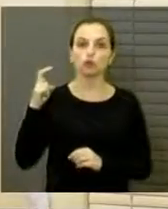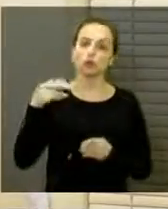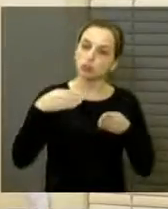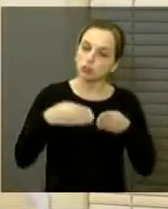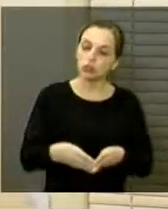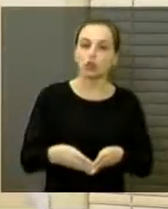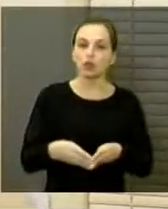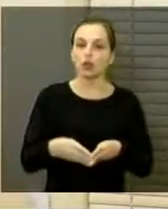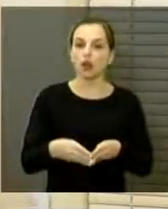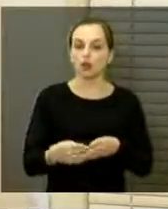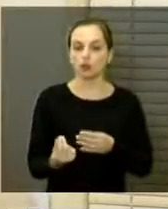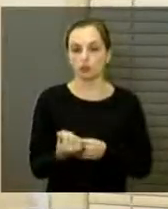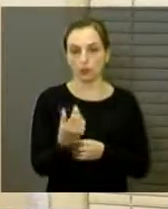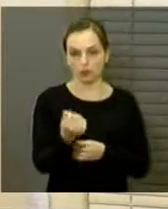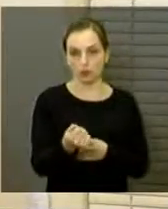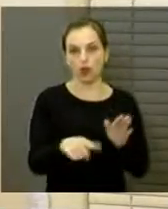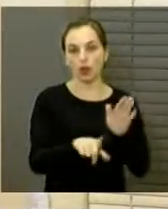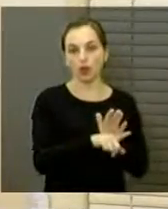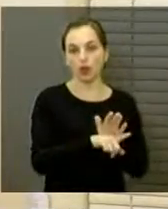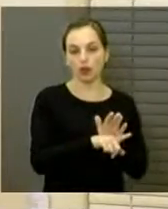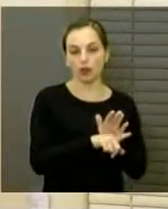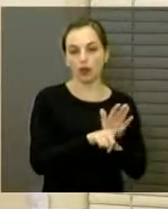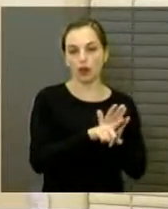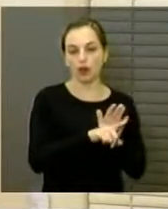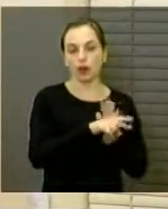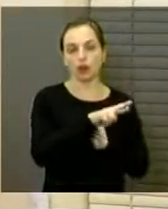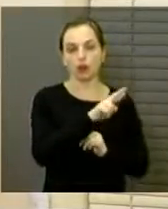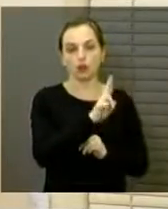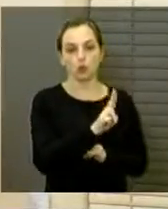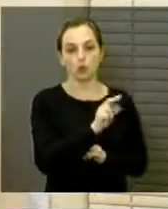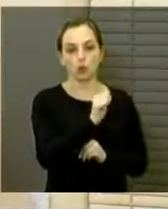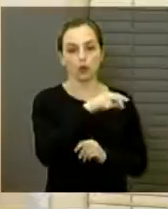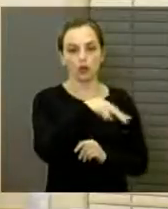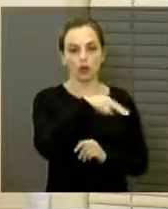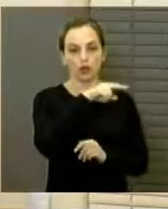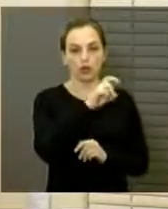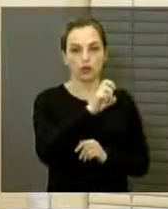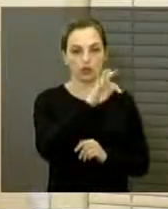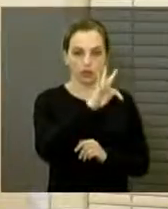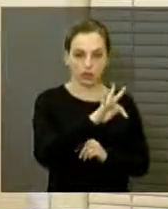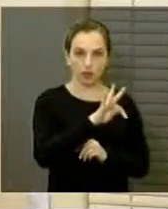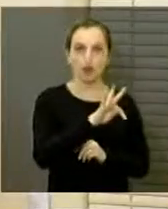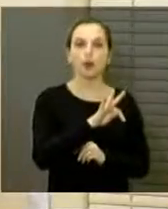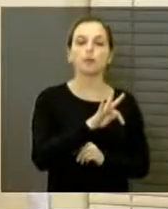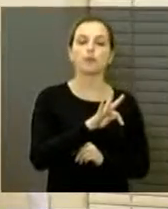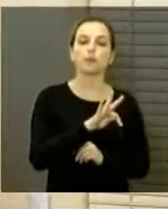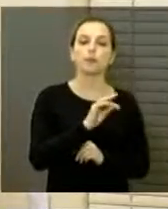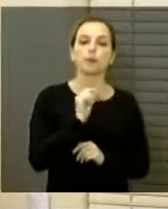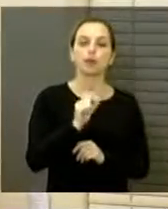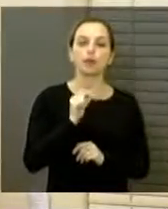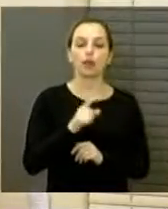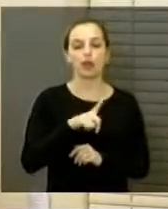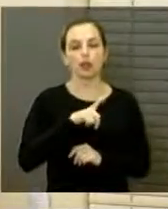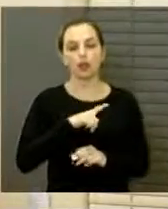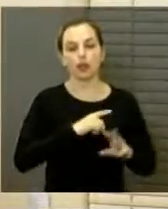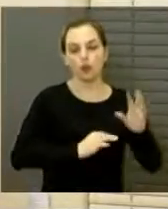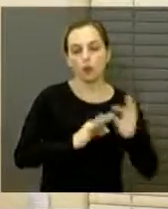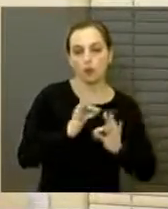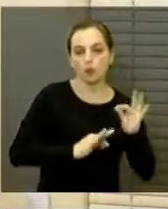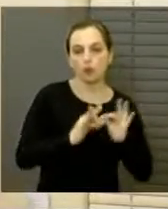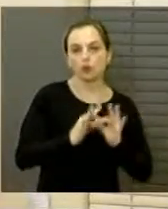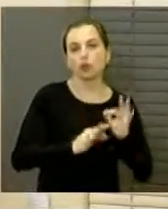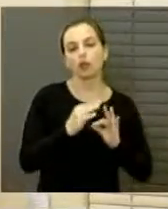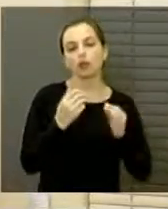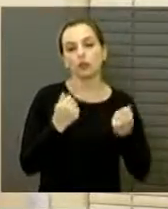Lei Rouanet. A Lei Rouanet, quando o artista ou o produtor cultural ele monta um projeto, ele tem que